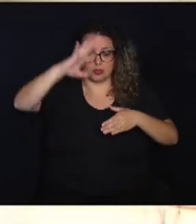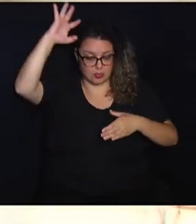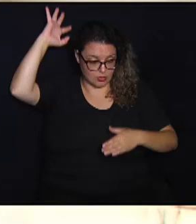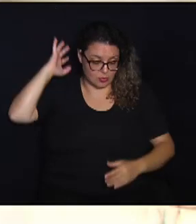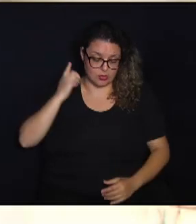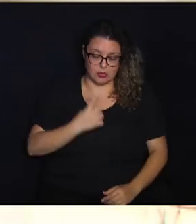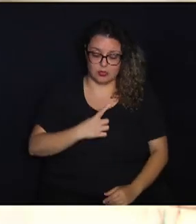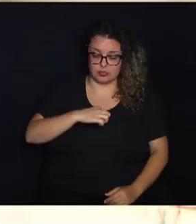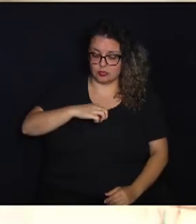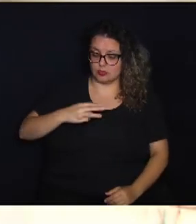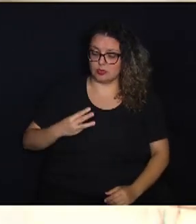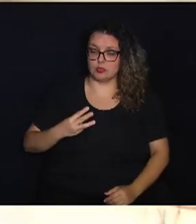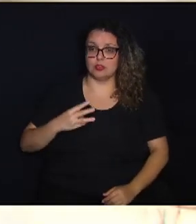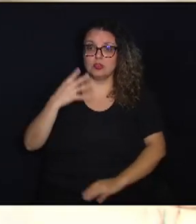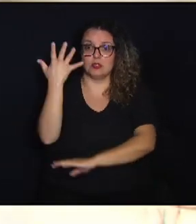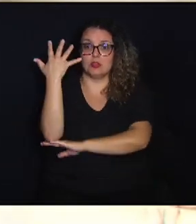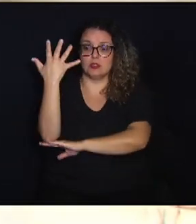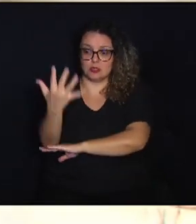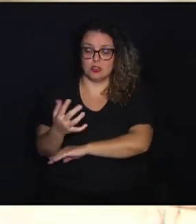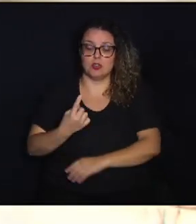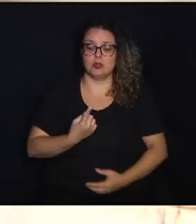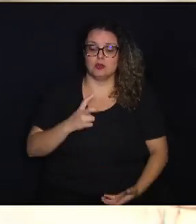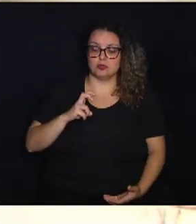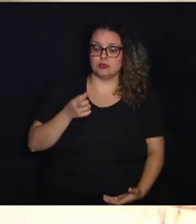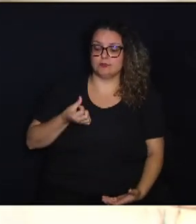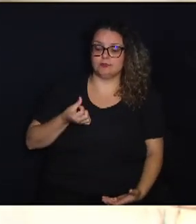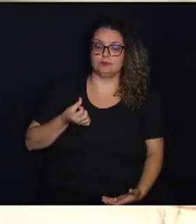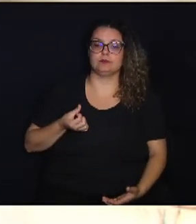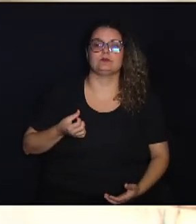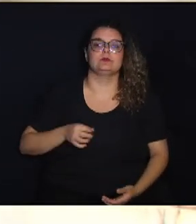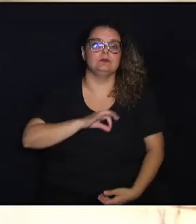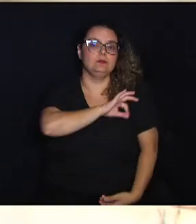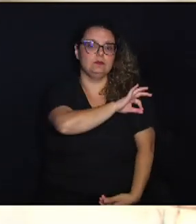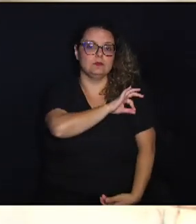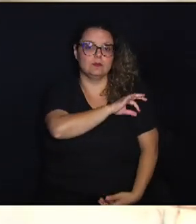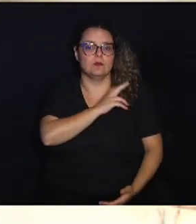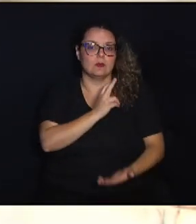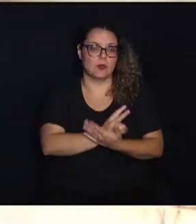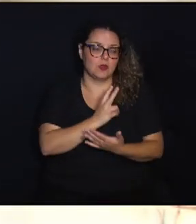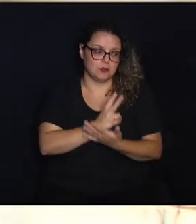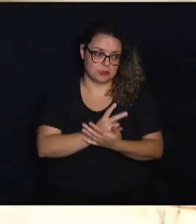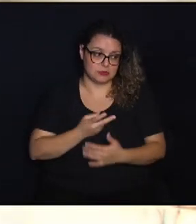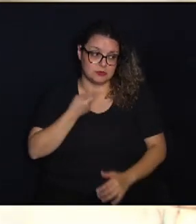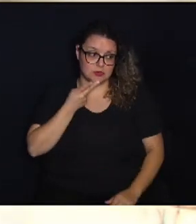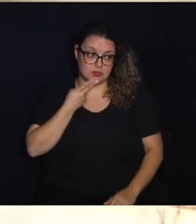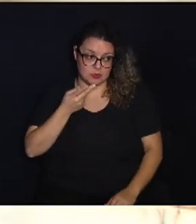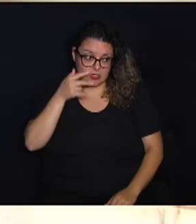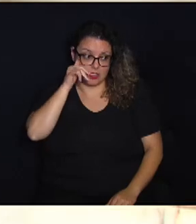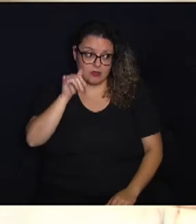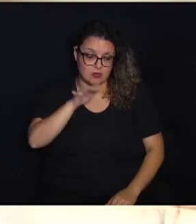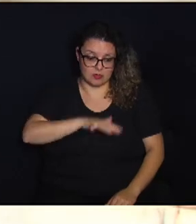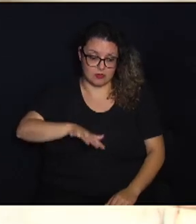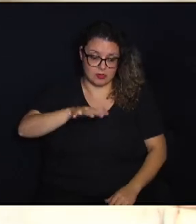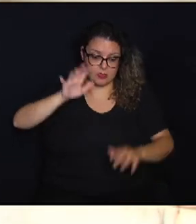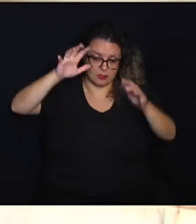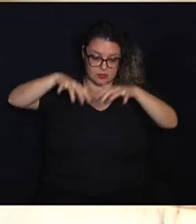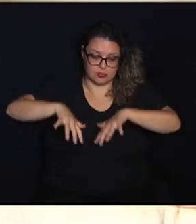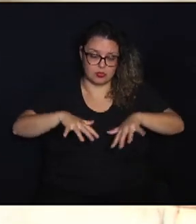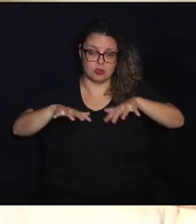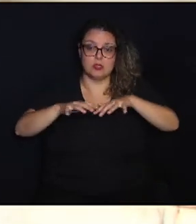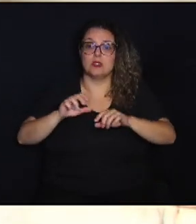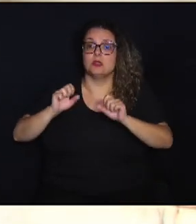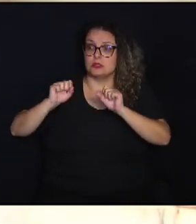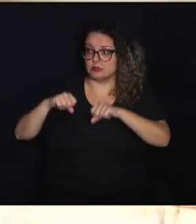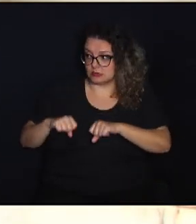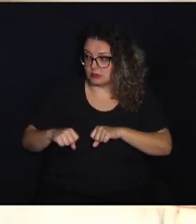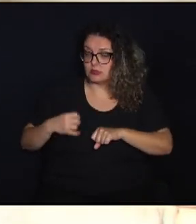193 e em casos de árvores é 156 da Prefeitura de Campinas. Importante sempre reforçar, evitar áreas de alagamento. Evitar áreas de alagamento,